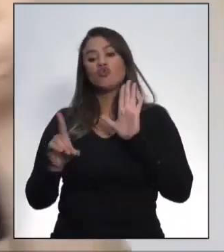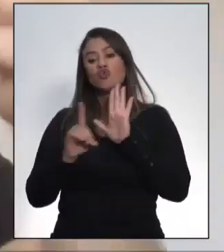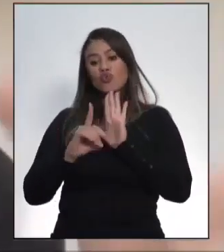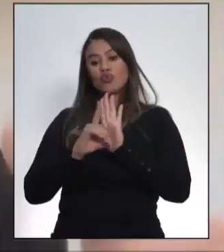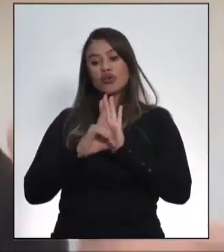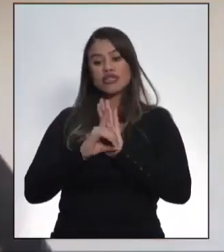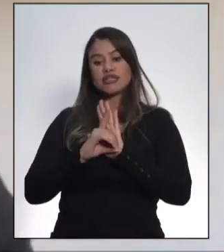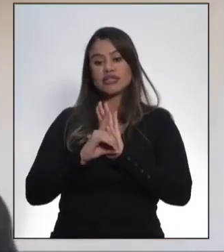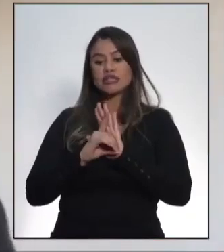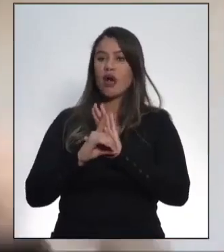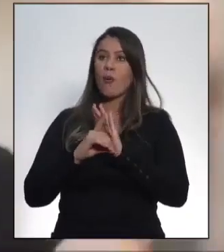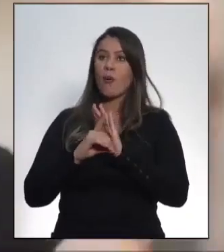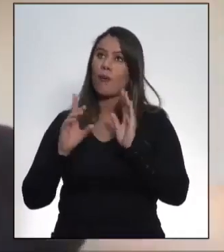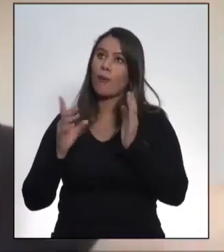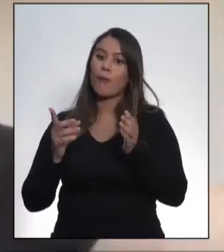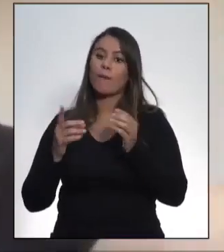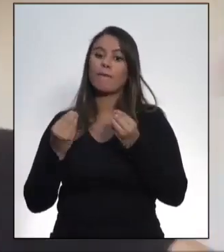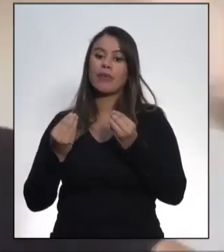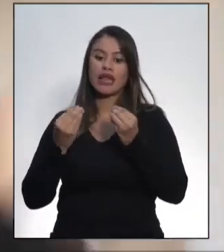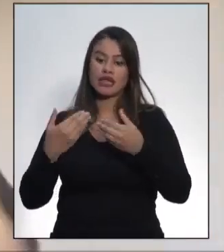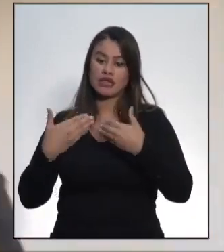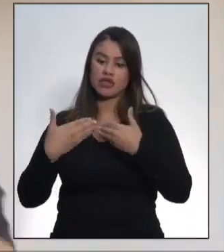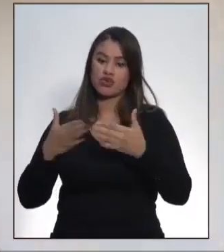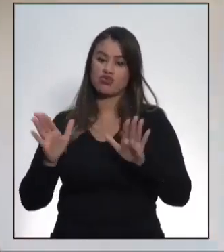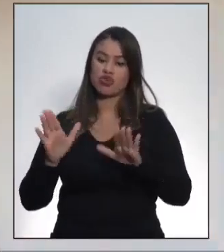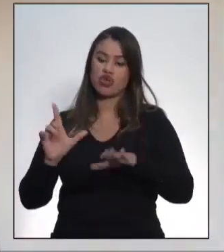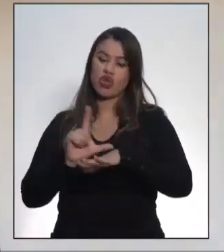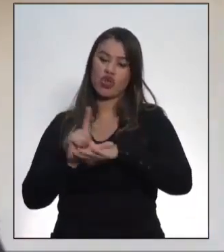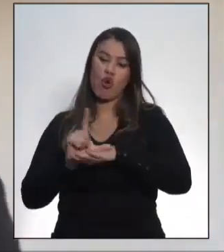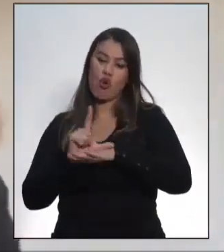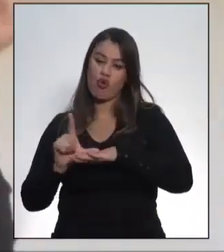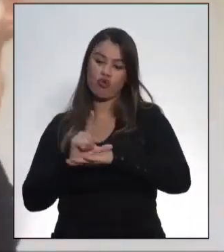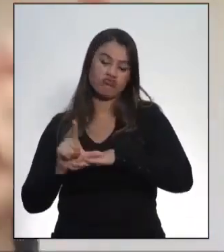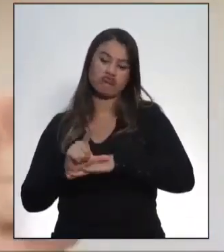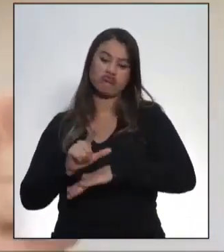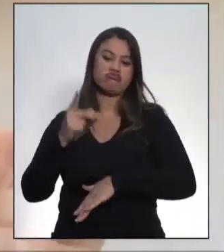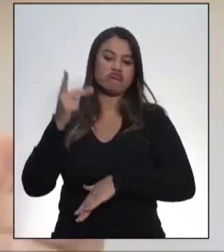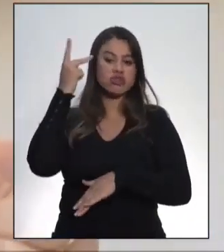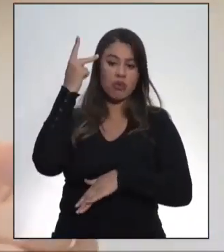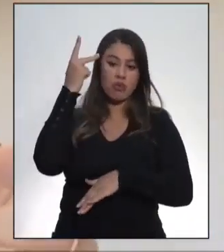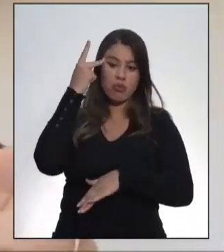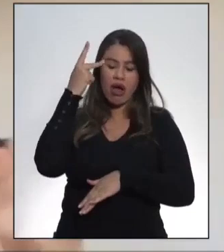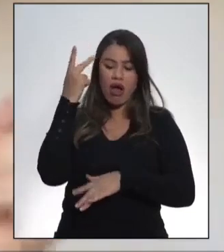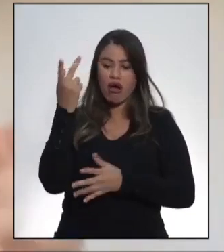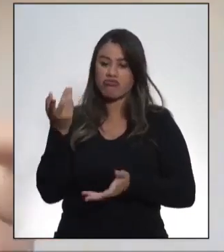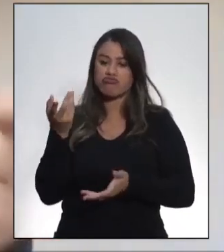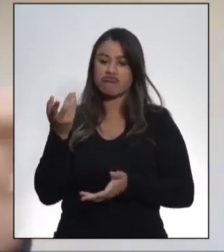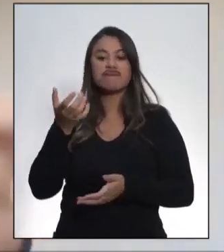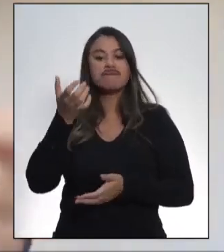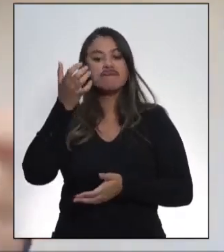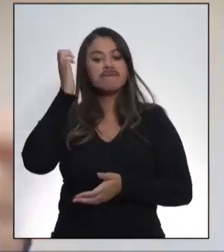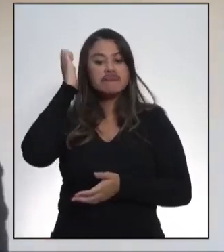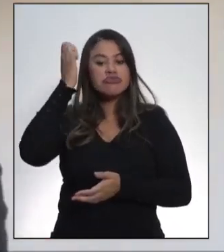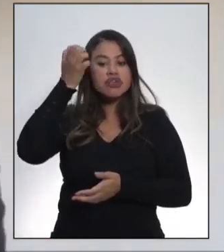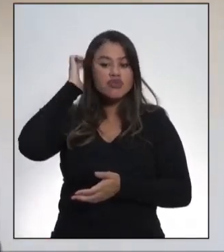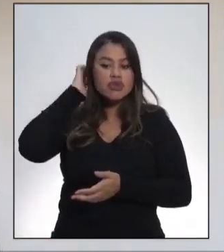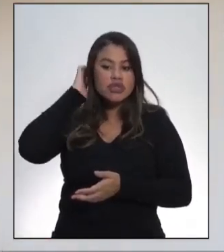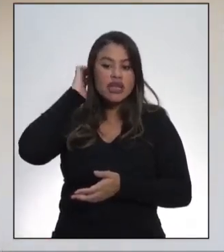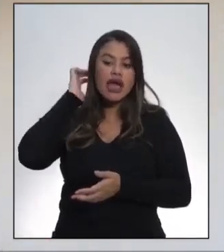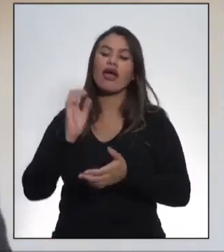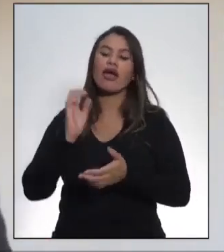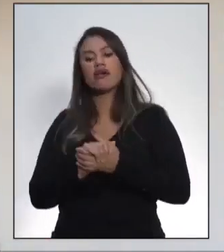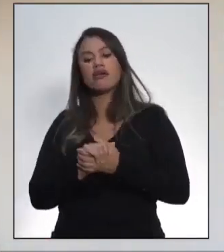cidade de São Paulo, ou Ribeirão Preto, ou Santo André, na cidade, para abrir uma loja